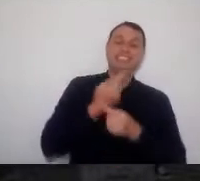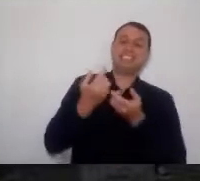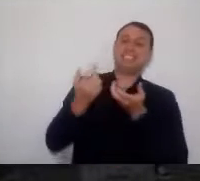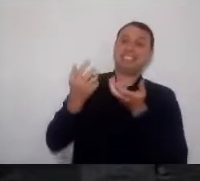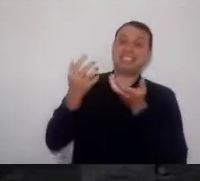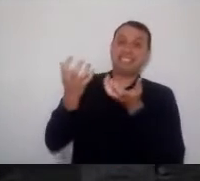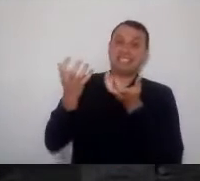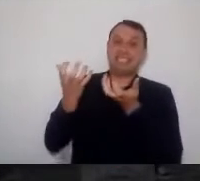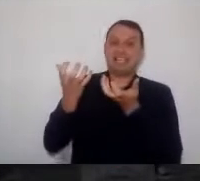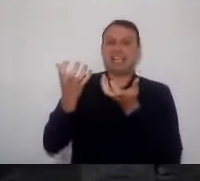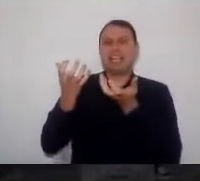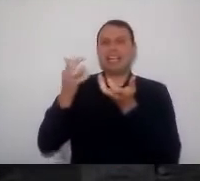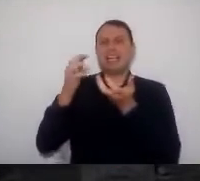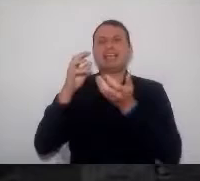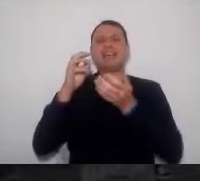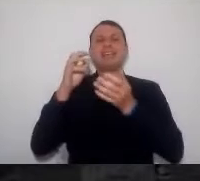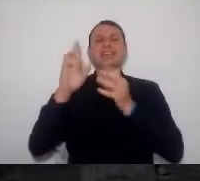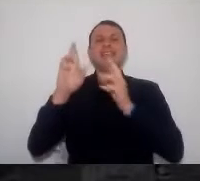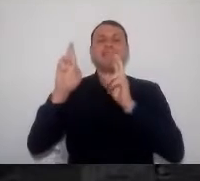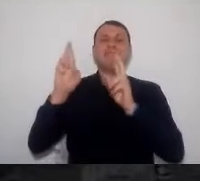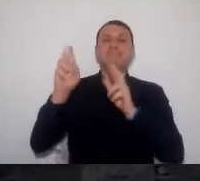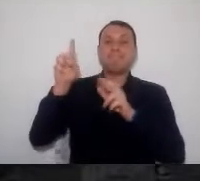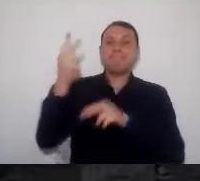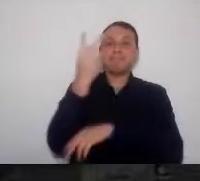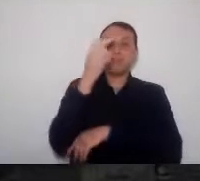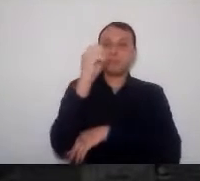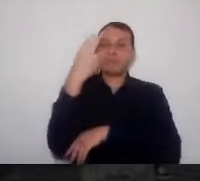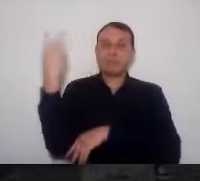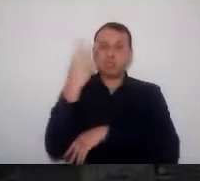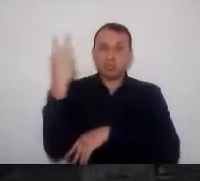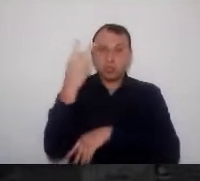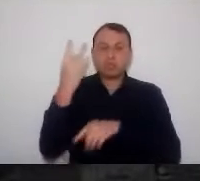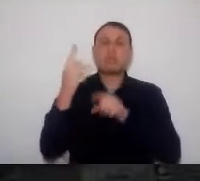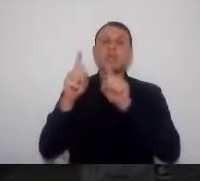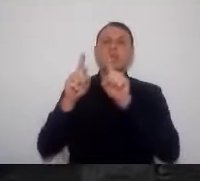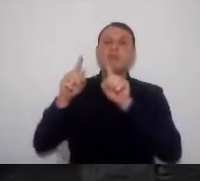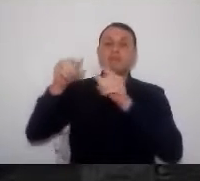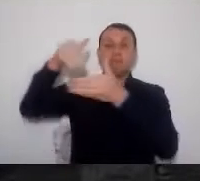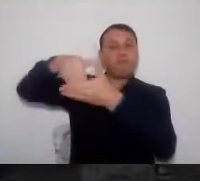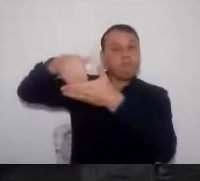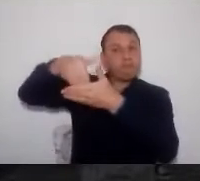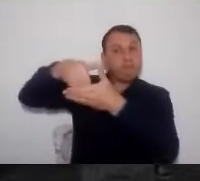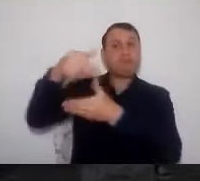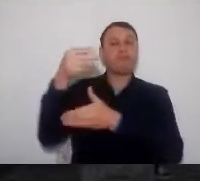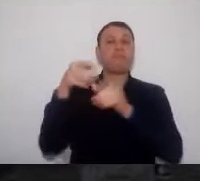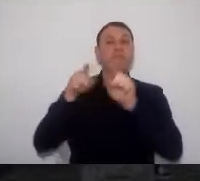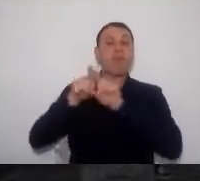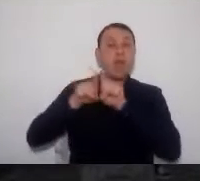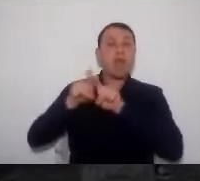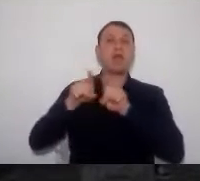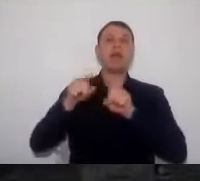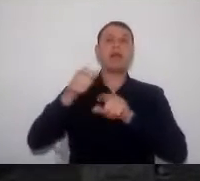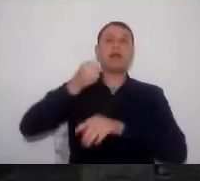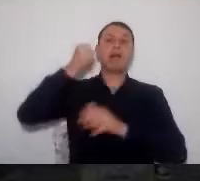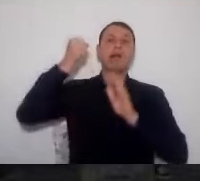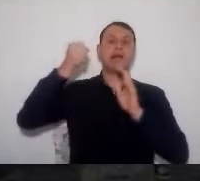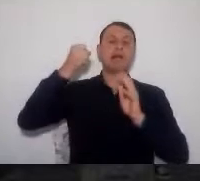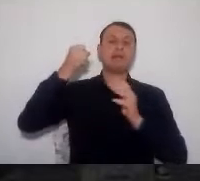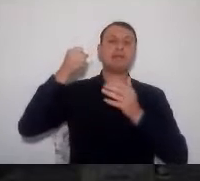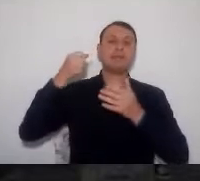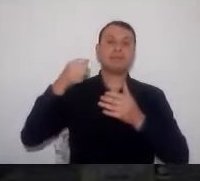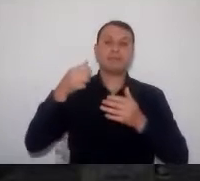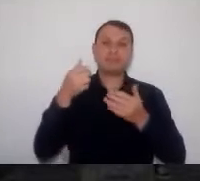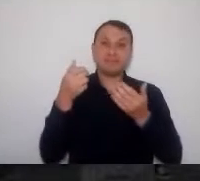senhor possa concorrer às eleições em 2022. Além de que é uma grande expressão política do